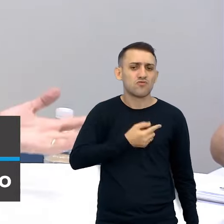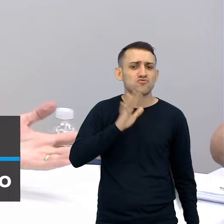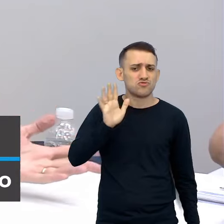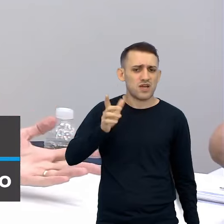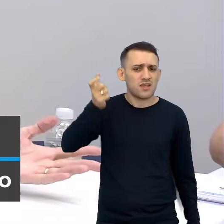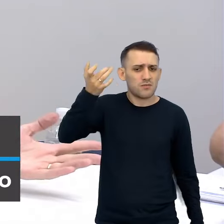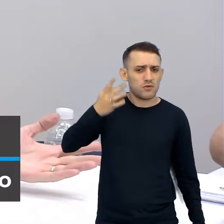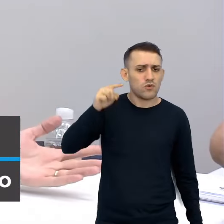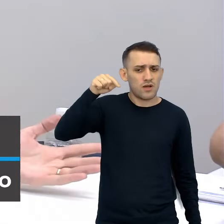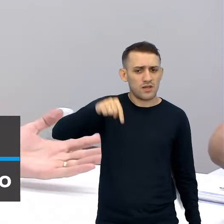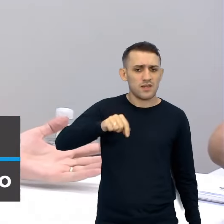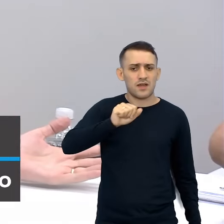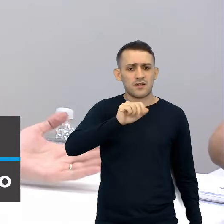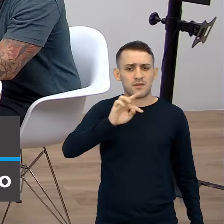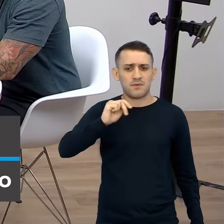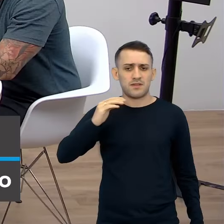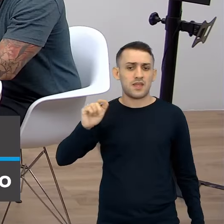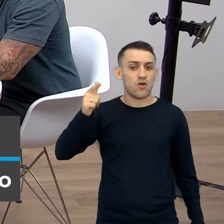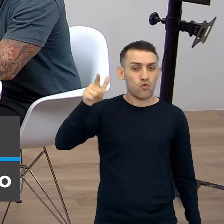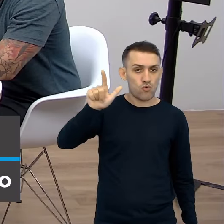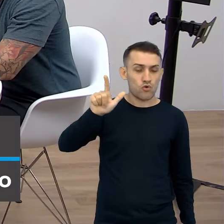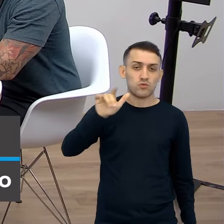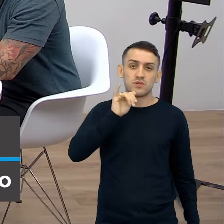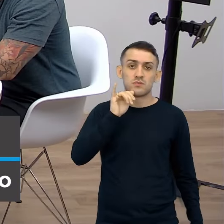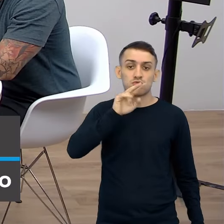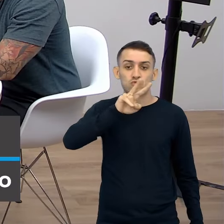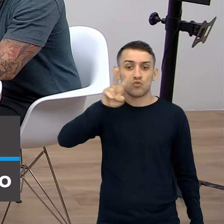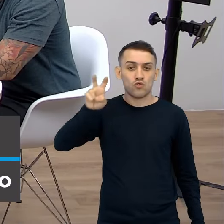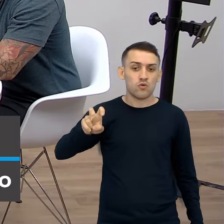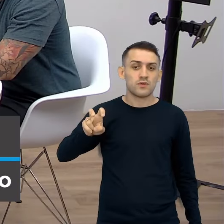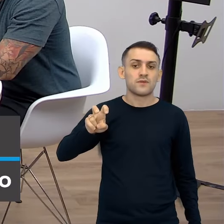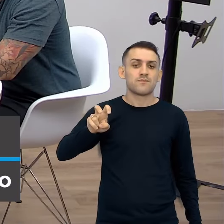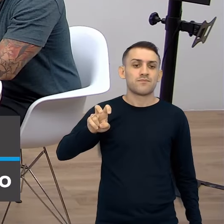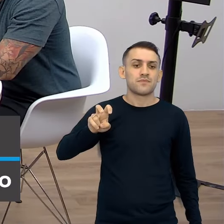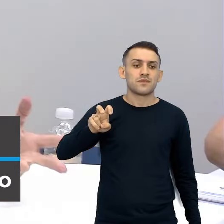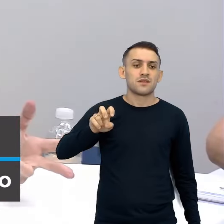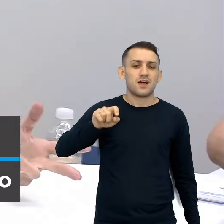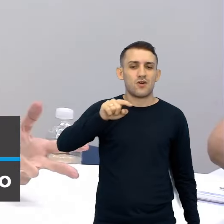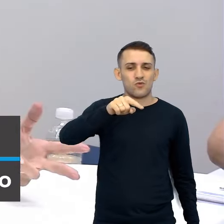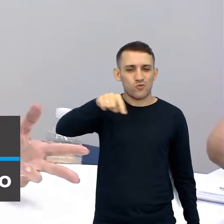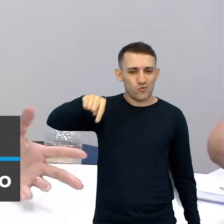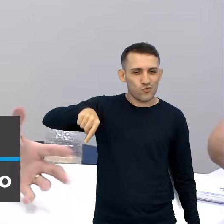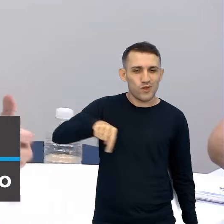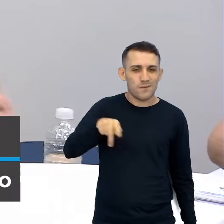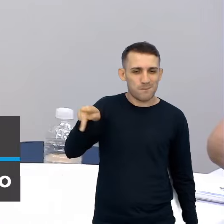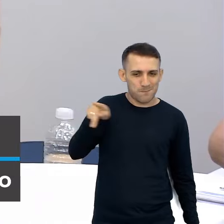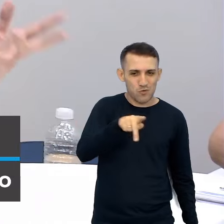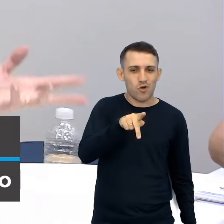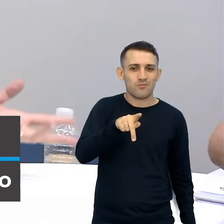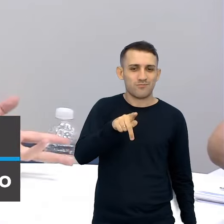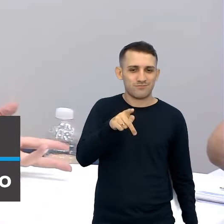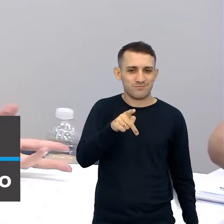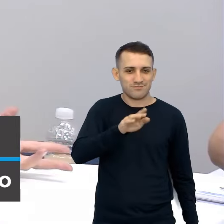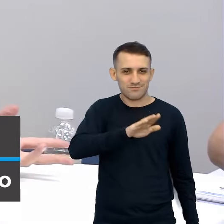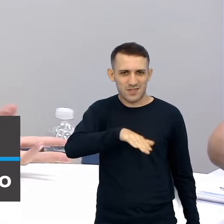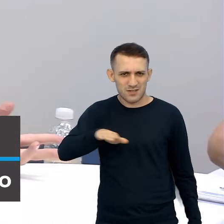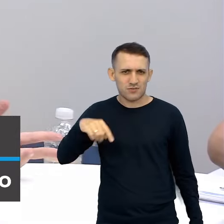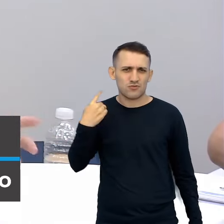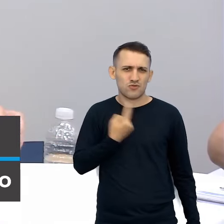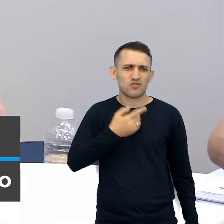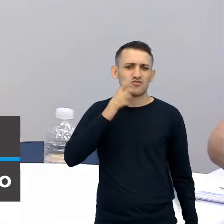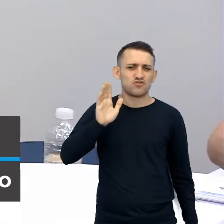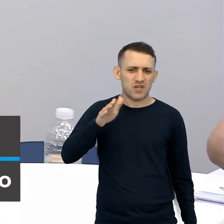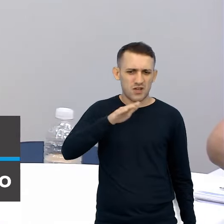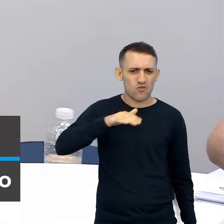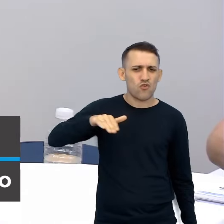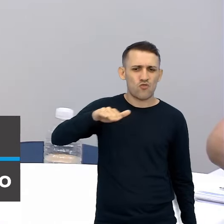apontada aqui em outros ATPCs, né? A questão do jardim da infância, que a gente já trouxe essa teoria, a gente já conversou bastante sobre